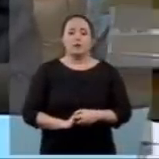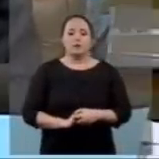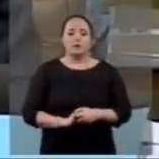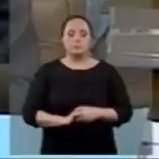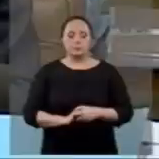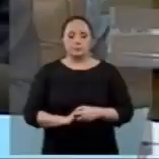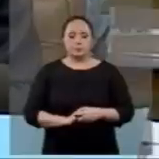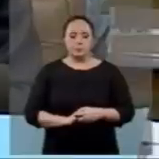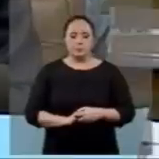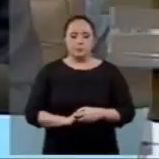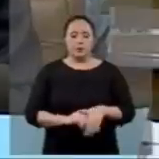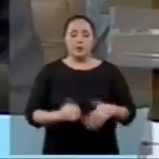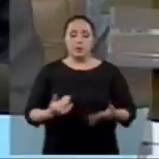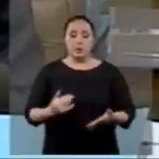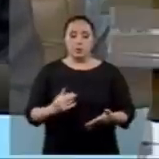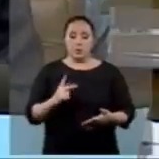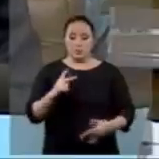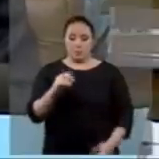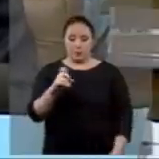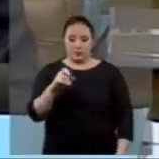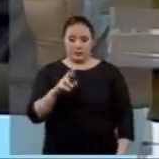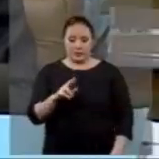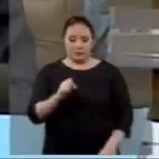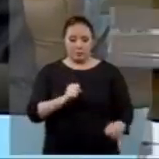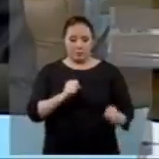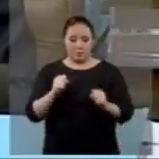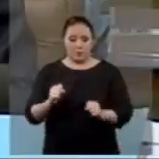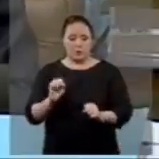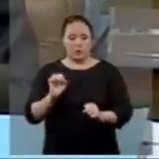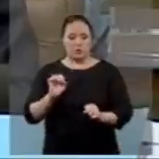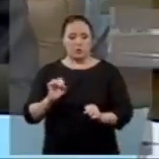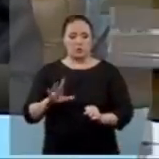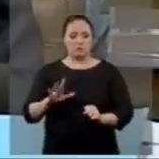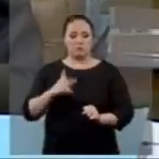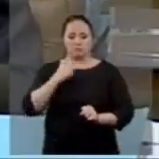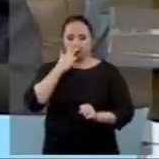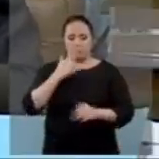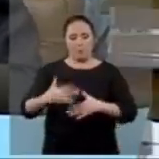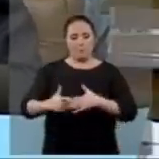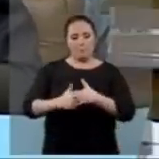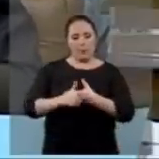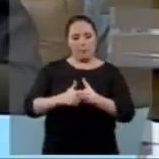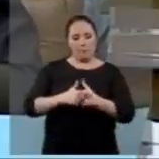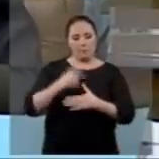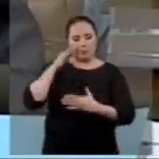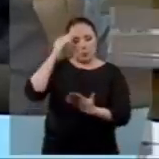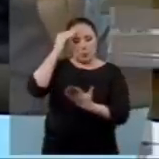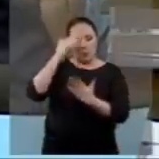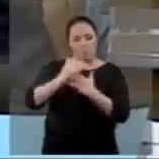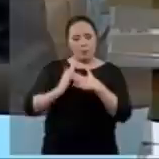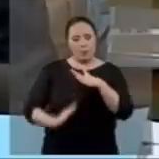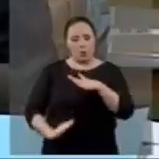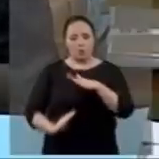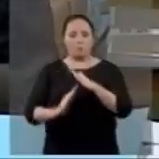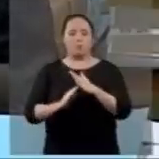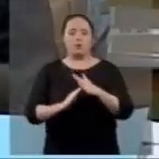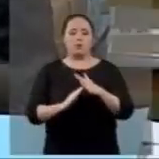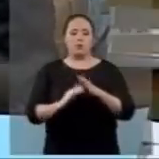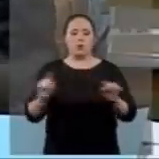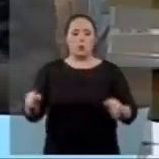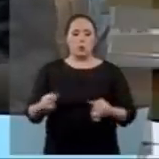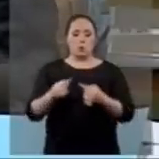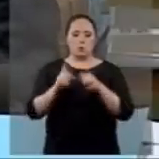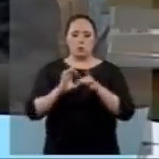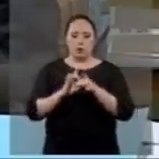essência um poder que somente pode ser exercido dentro dos limites que o tornem compatível